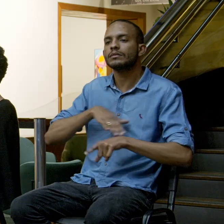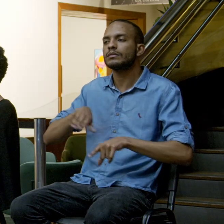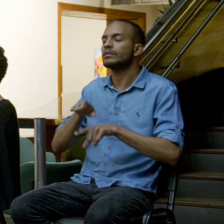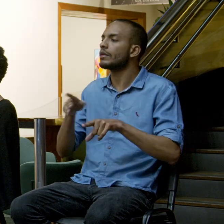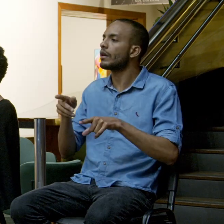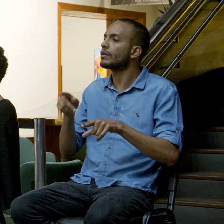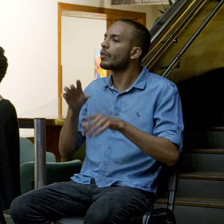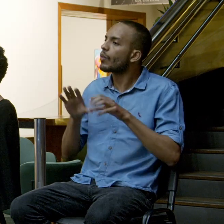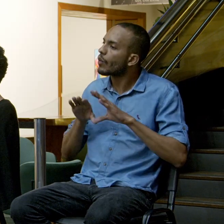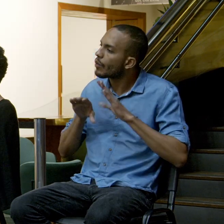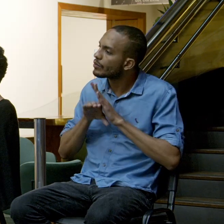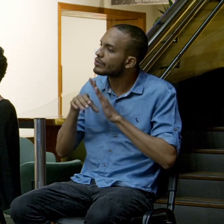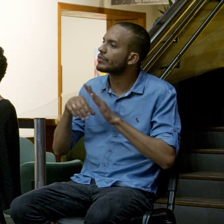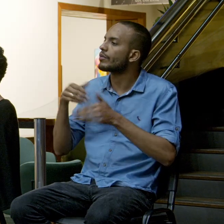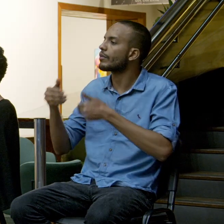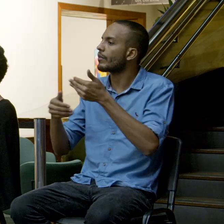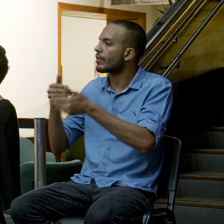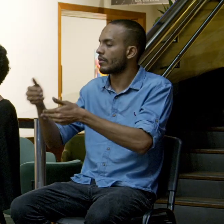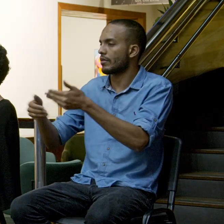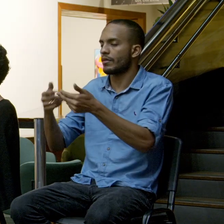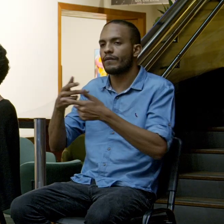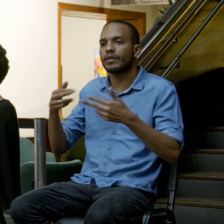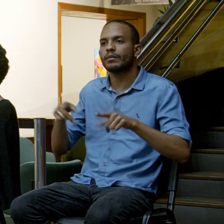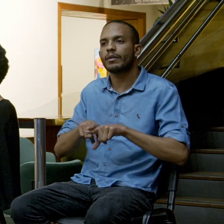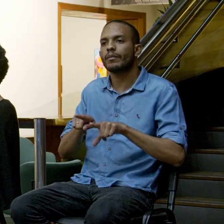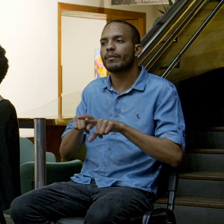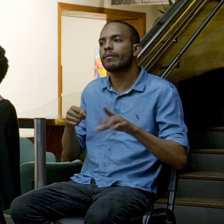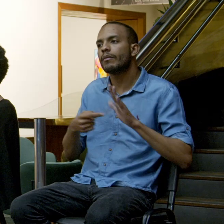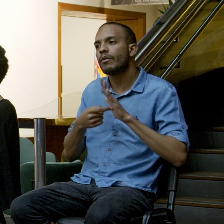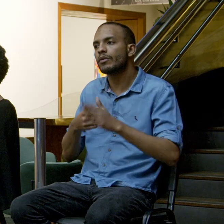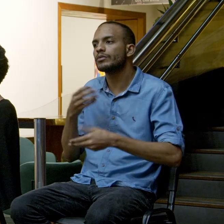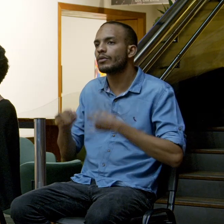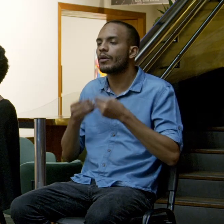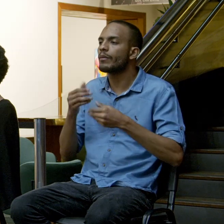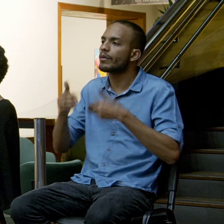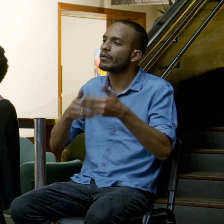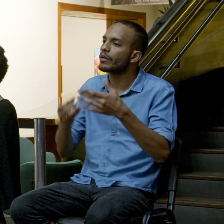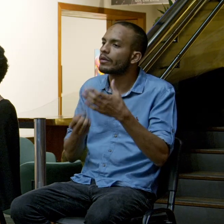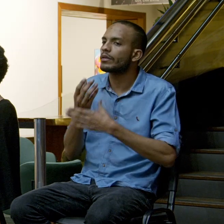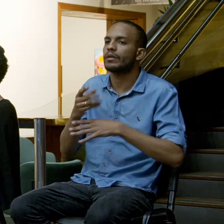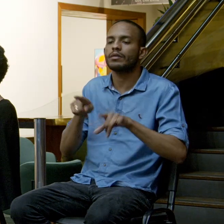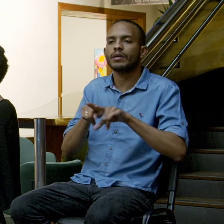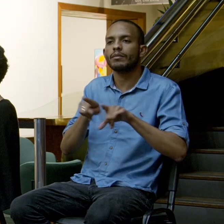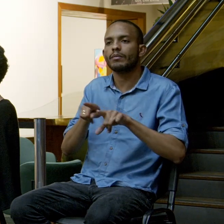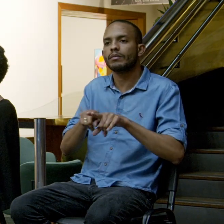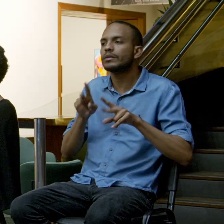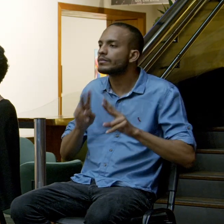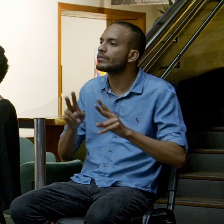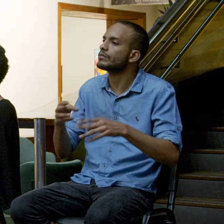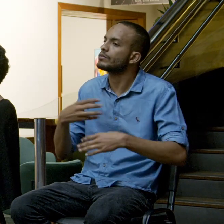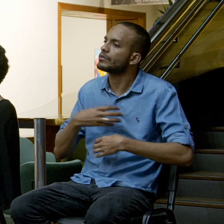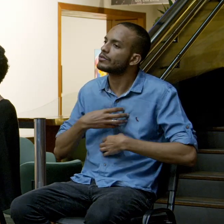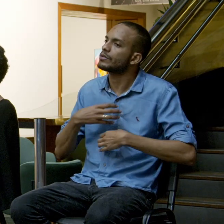argila, o conceito de processos de fazer rolinhos se manifesta como um procedimento de criação, isso é, como um contínuo gesto